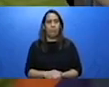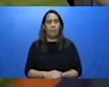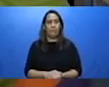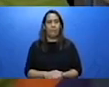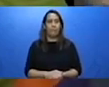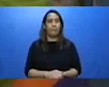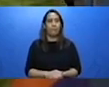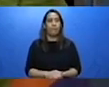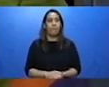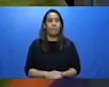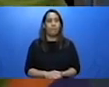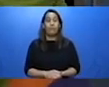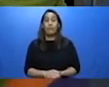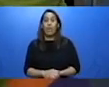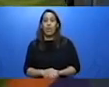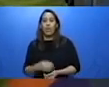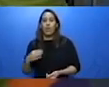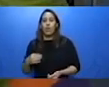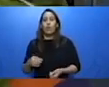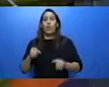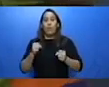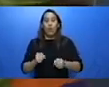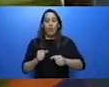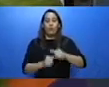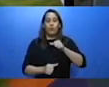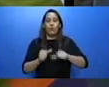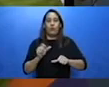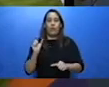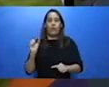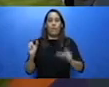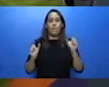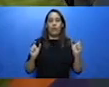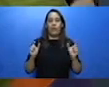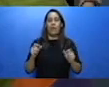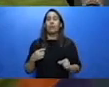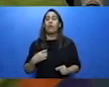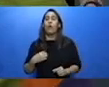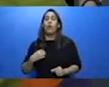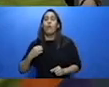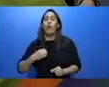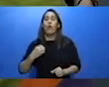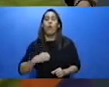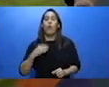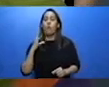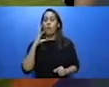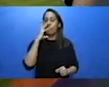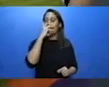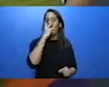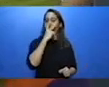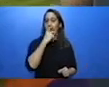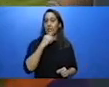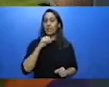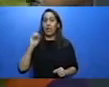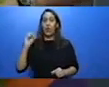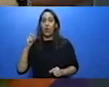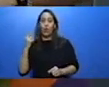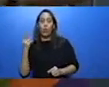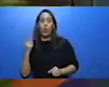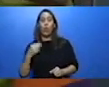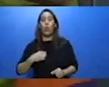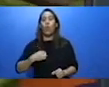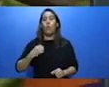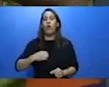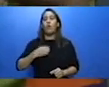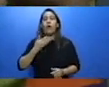numa roupa bonita, numa roupa bela. Então, lápis na mão, vamos ver o que vai aparecer